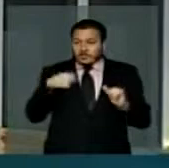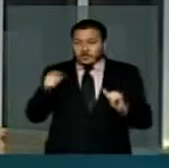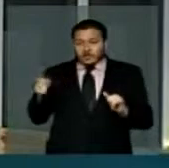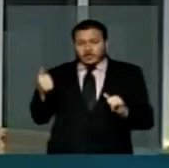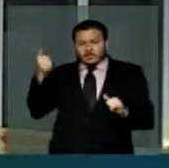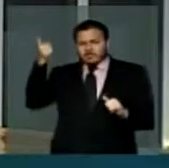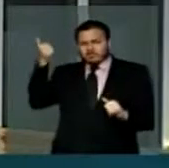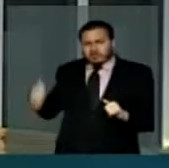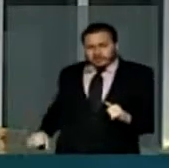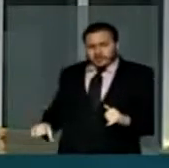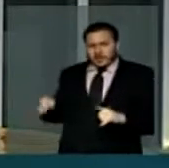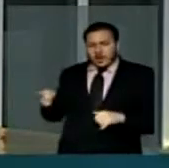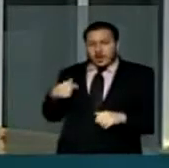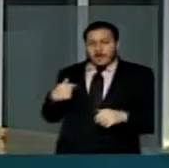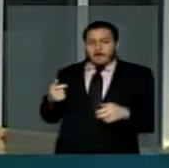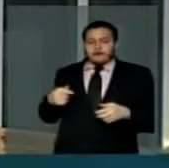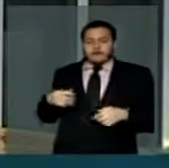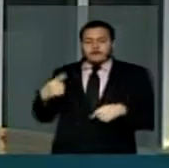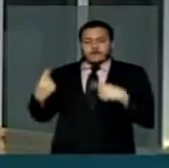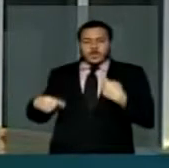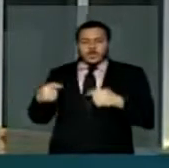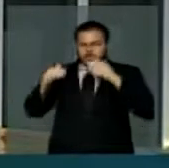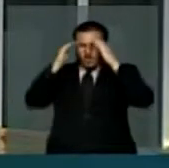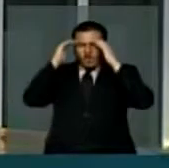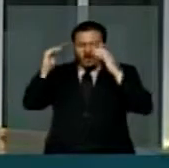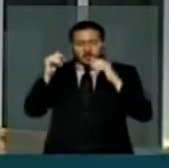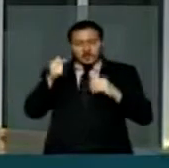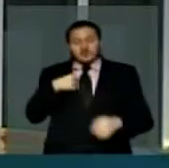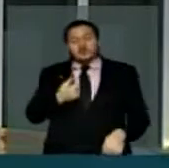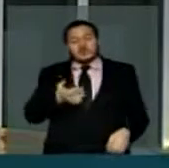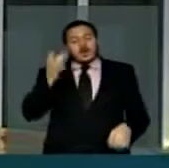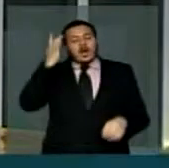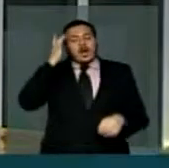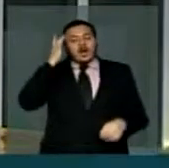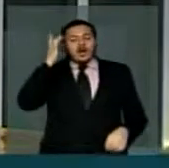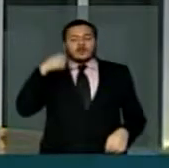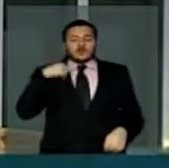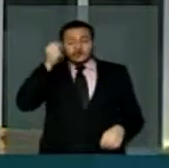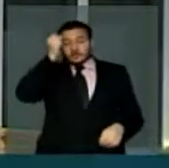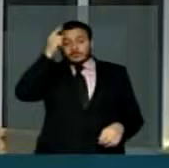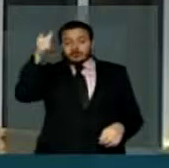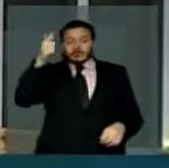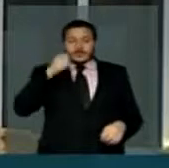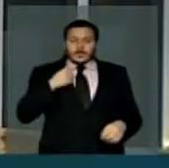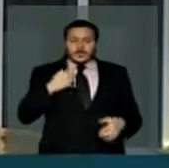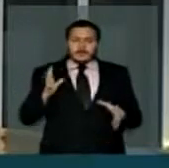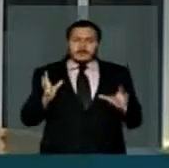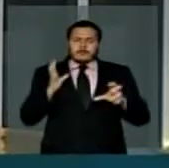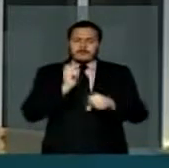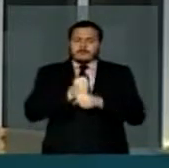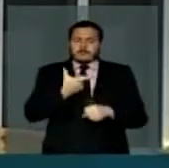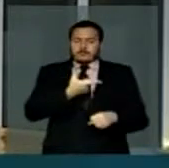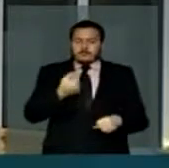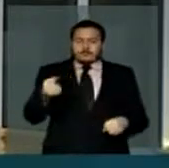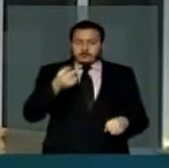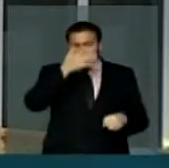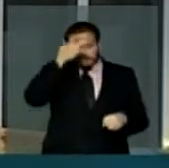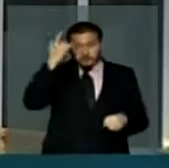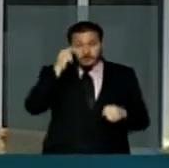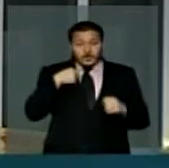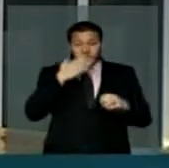político honrado? Acharia uma excelente ideia congregar 200 pessoas na porta de uma